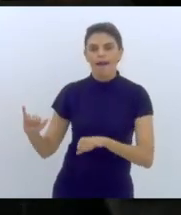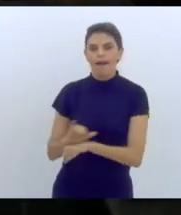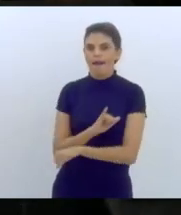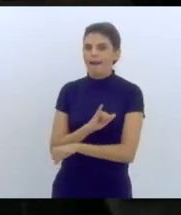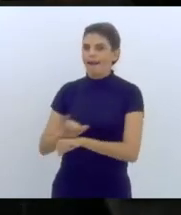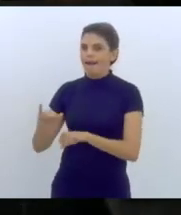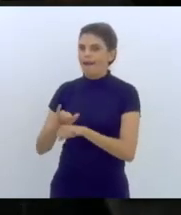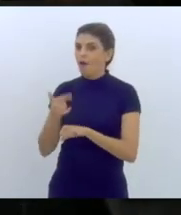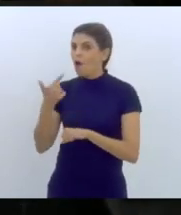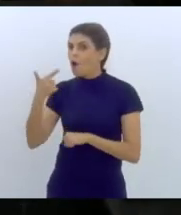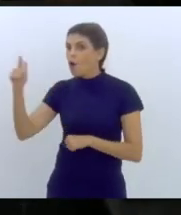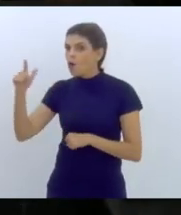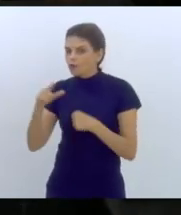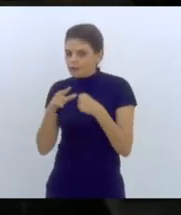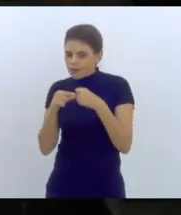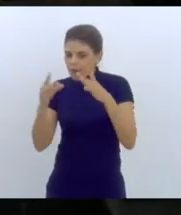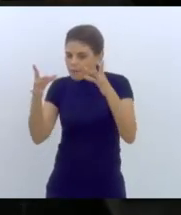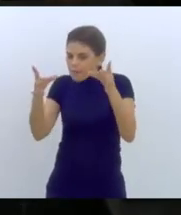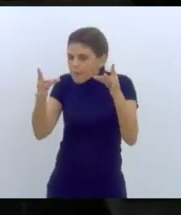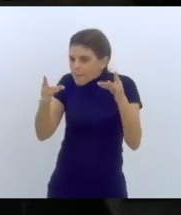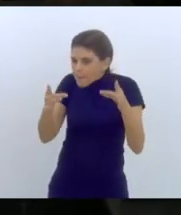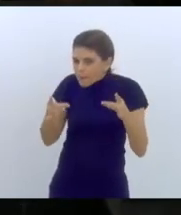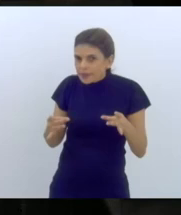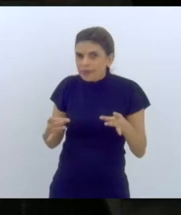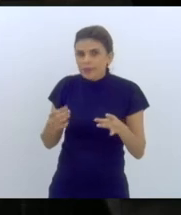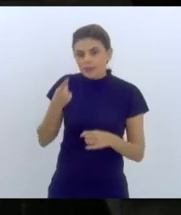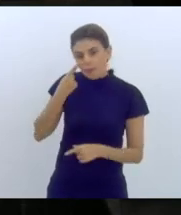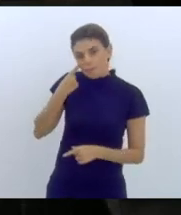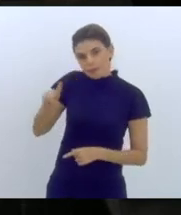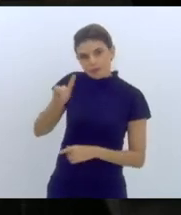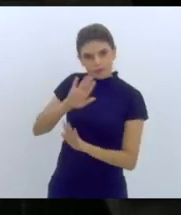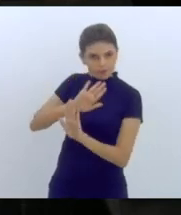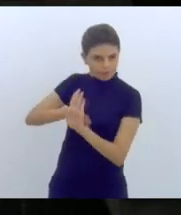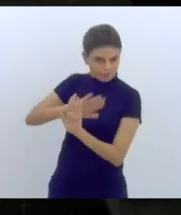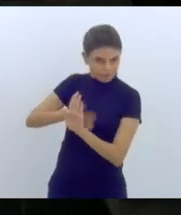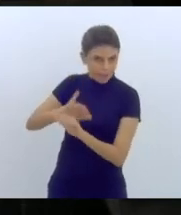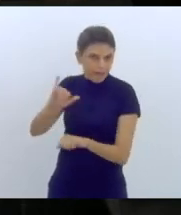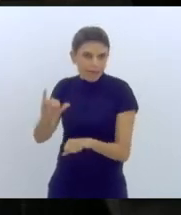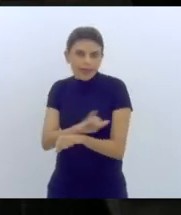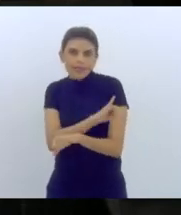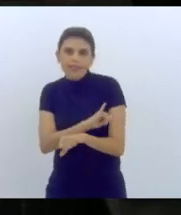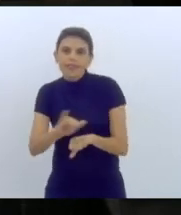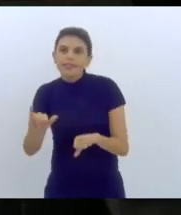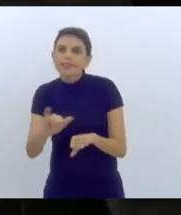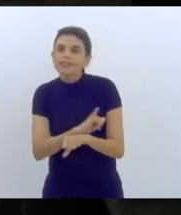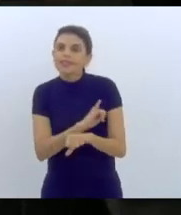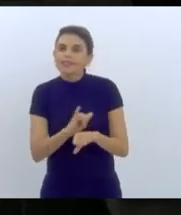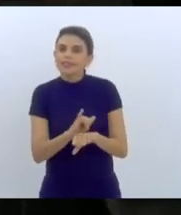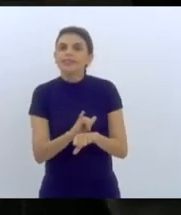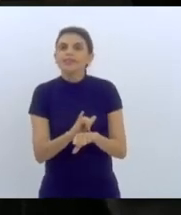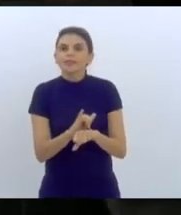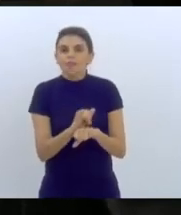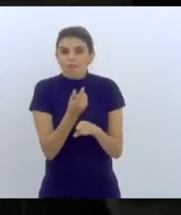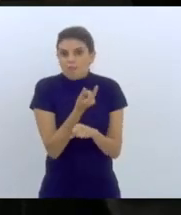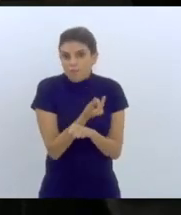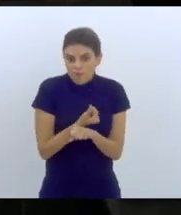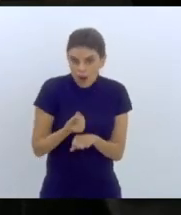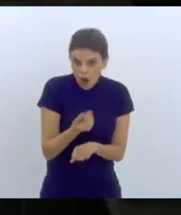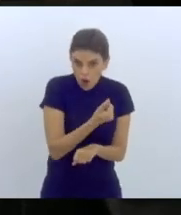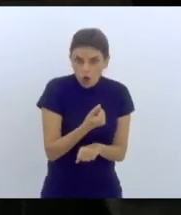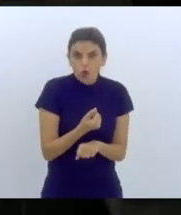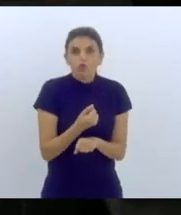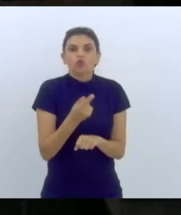outras cláusulas onde a burla se dá, como na depreciação dos bens, onde